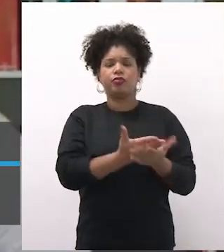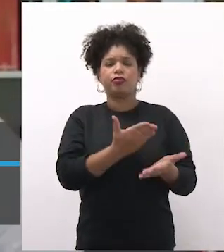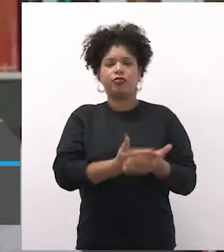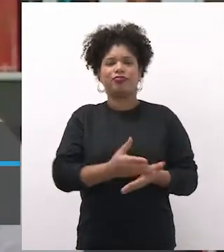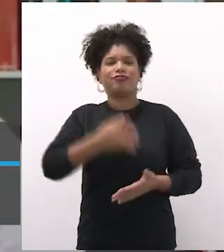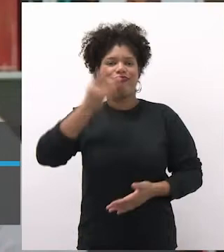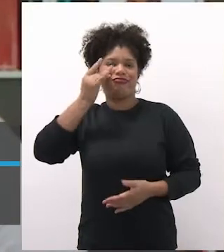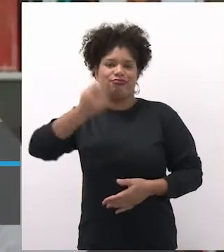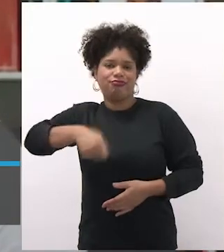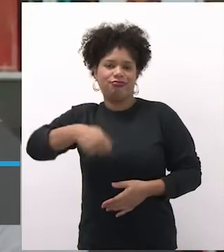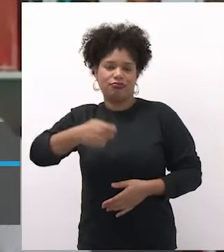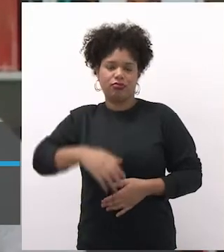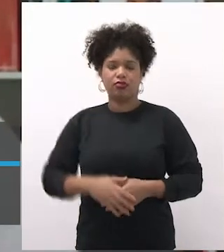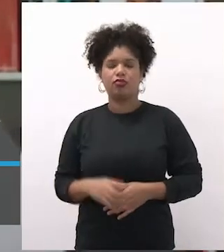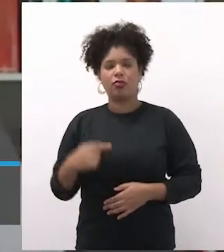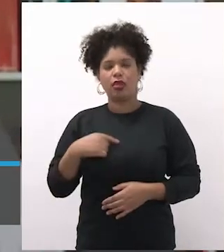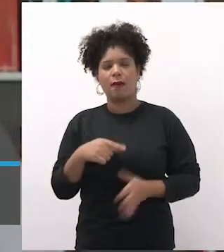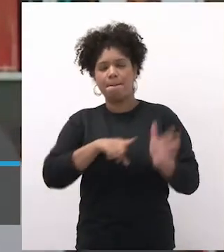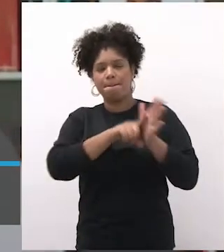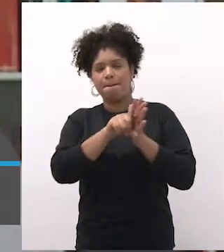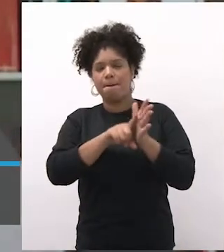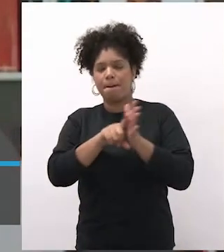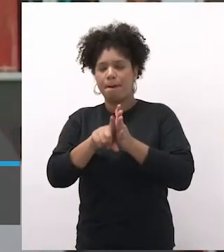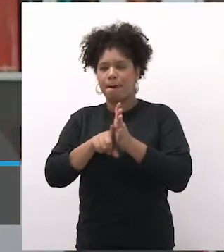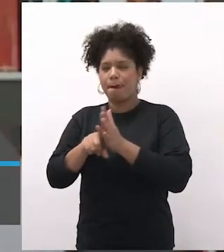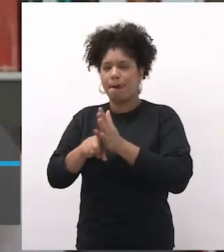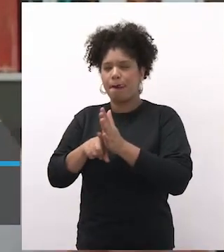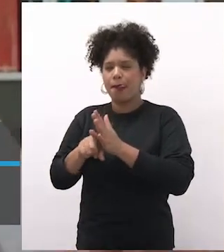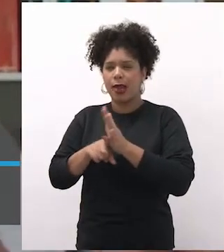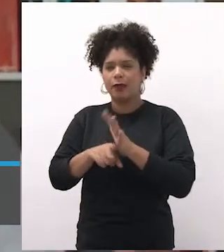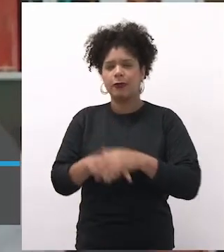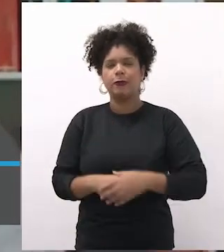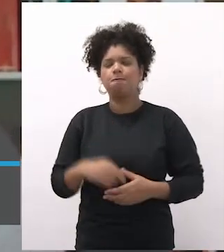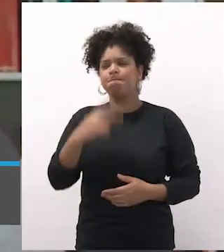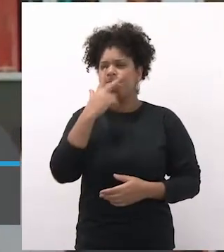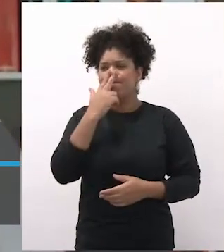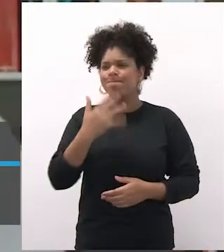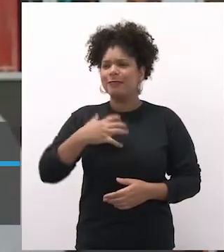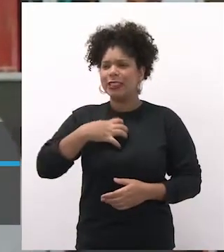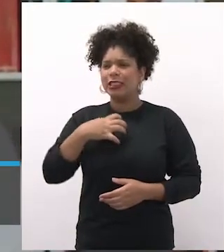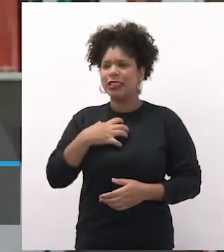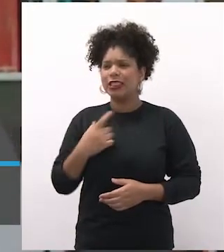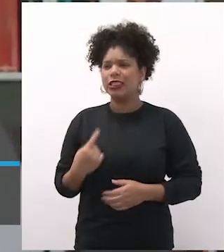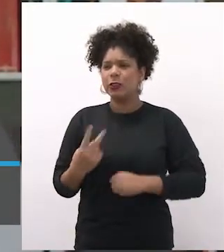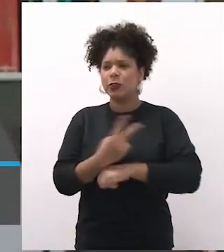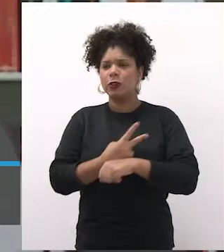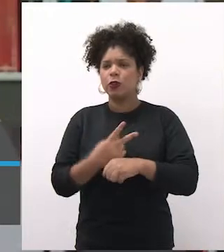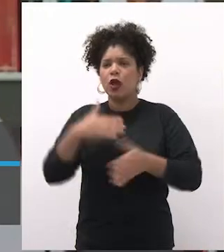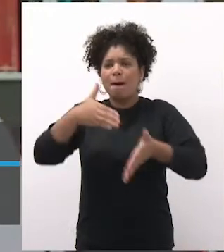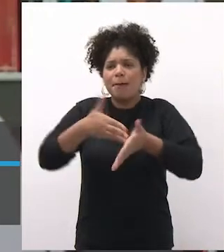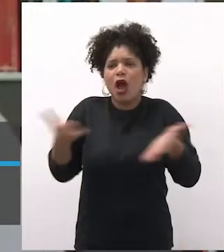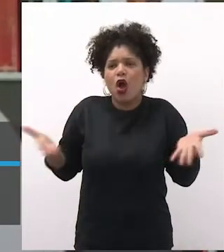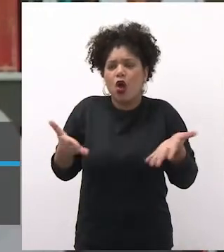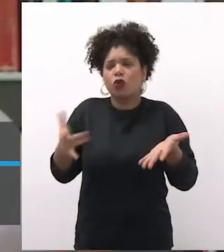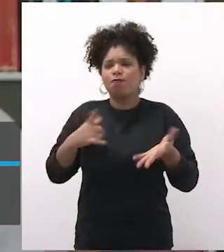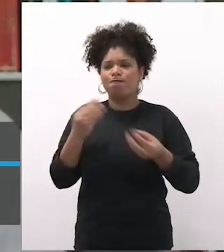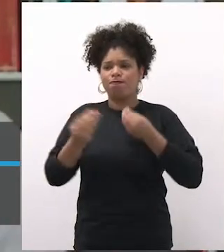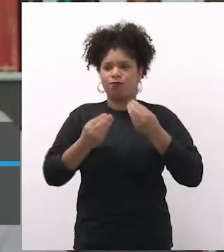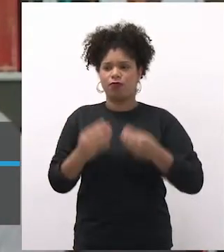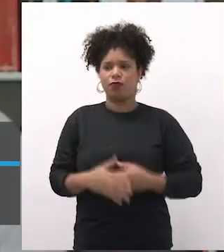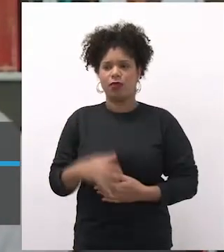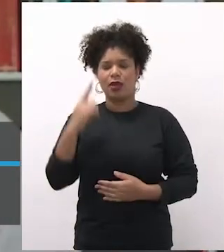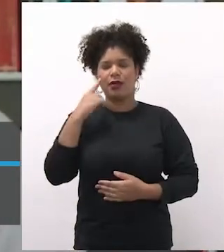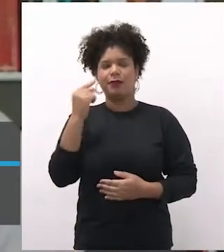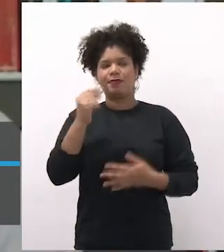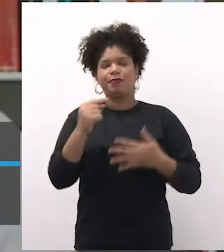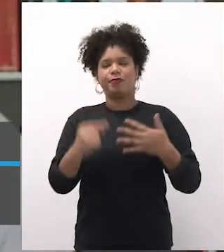quando a gente começou a fazer essa curadoria, foi uma curadoria que eu diria que foi despretensiosa, com base na que nós temos hoje. Qual foi um dos